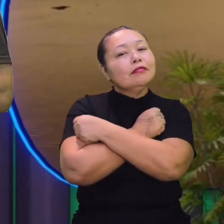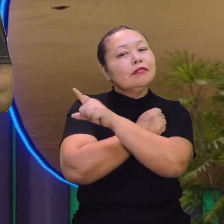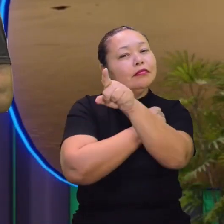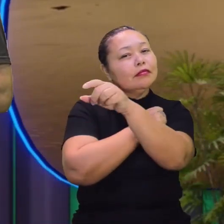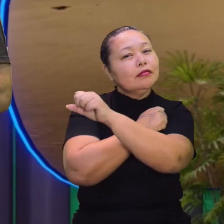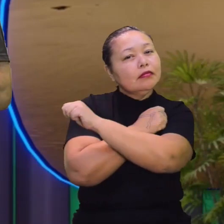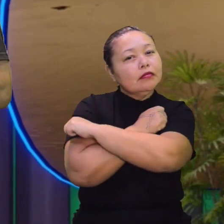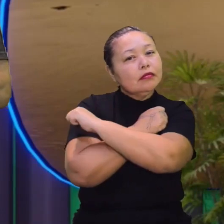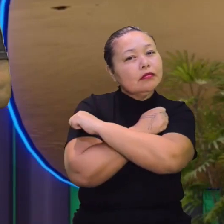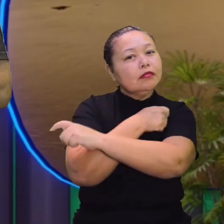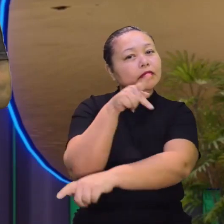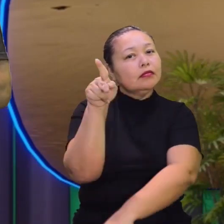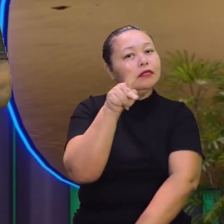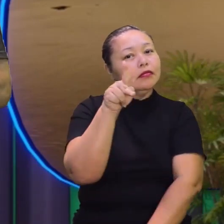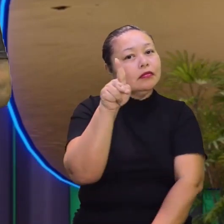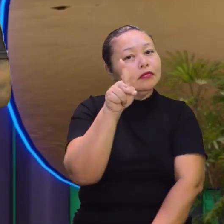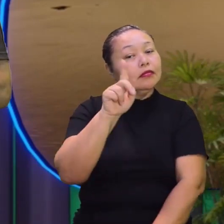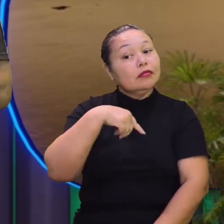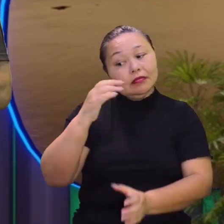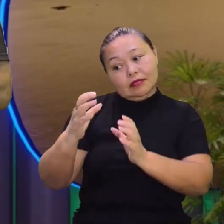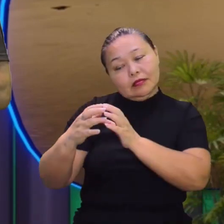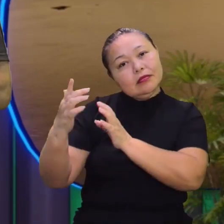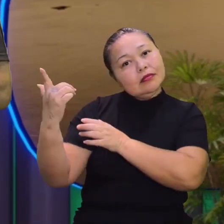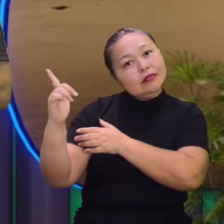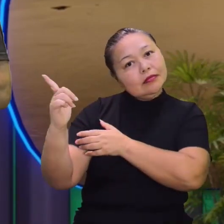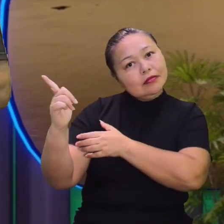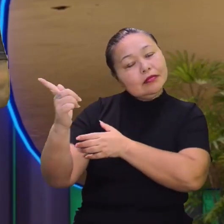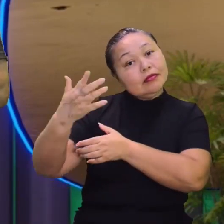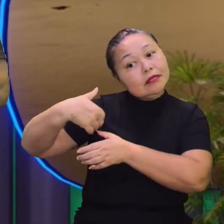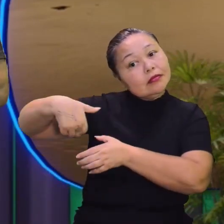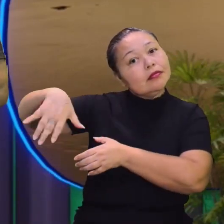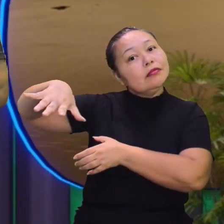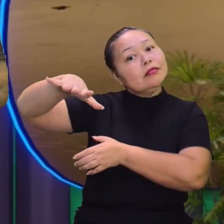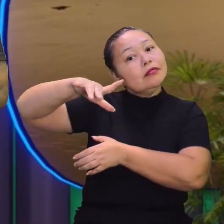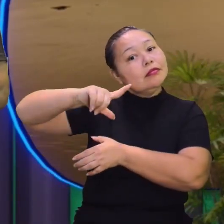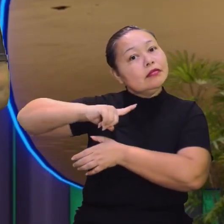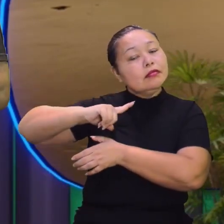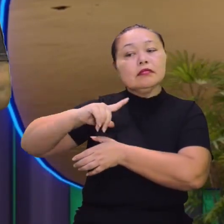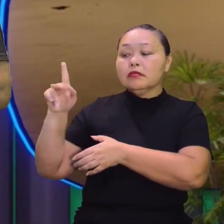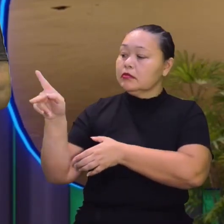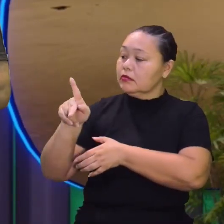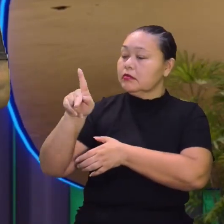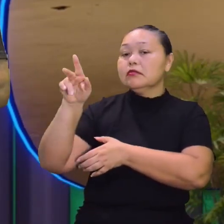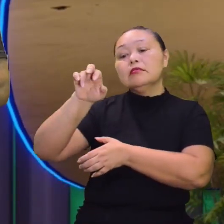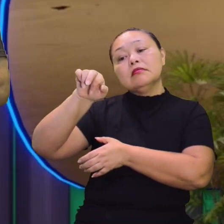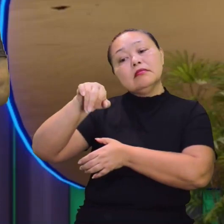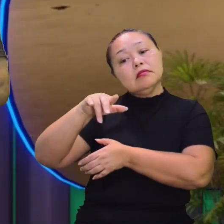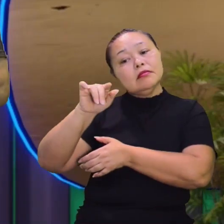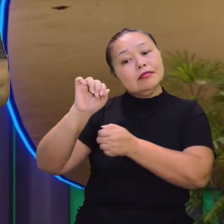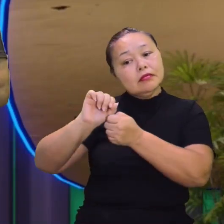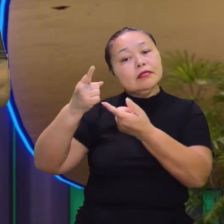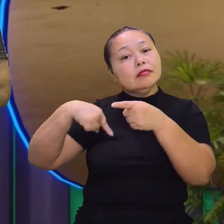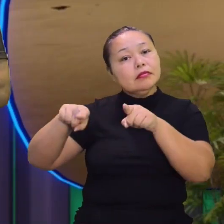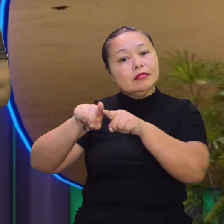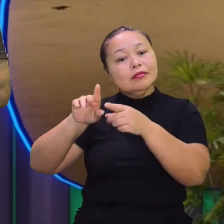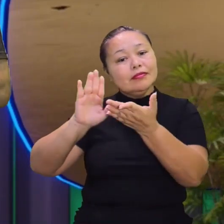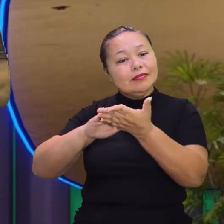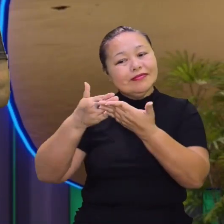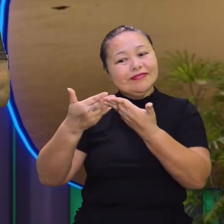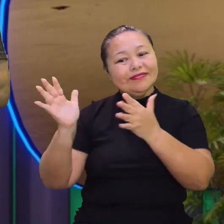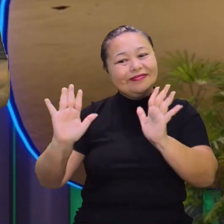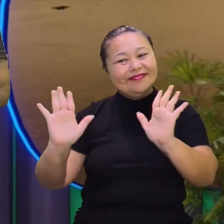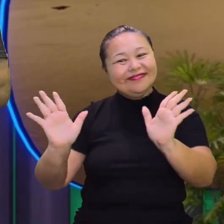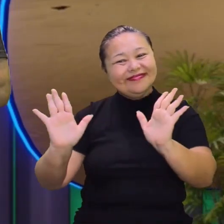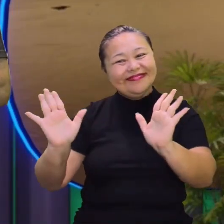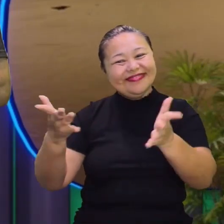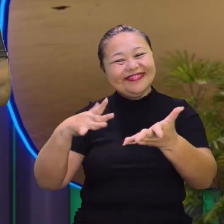você, aluno, professor da nossa equipe de Geografia. E a nossa equipe de Geografia aqui, ó, o professor Jorge, Rogério, e a nossa intérprete aí, que o